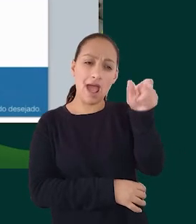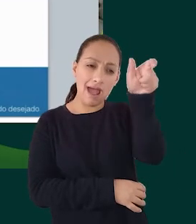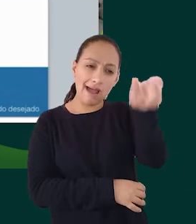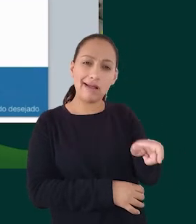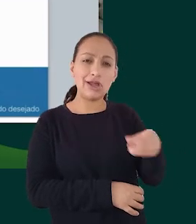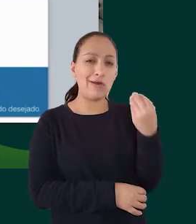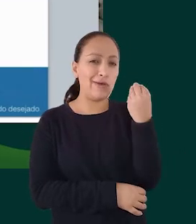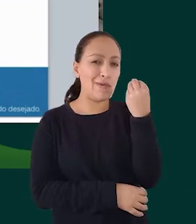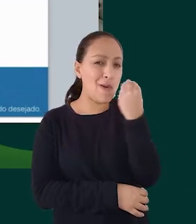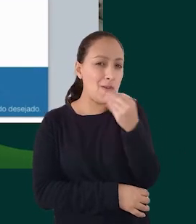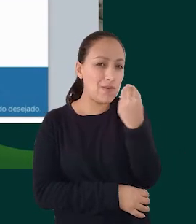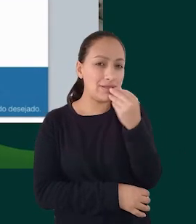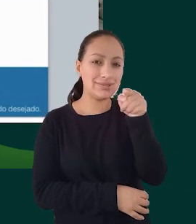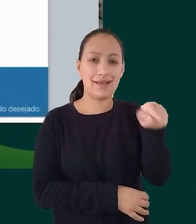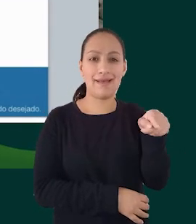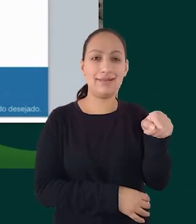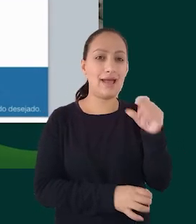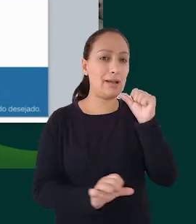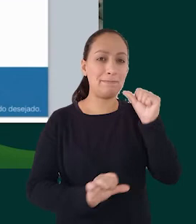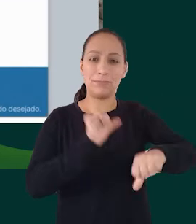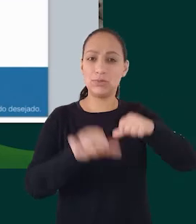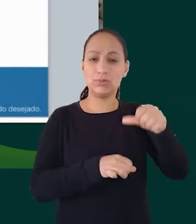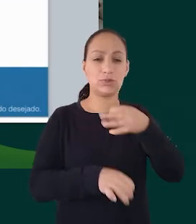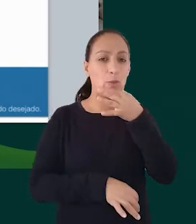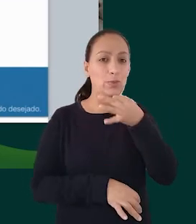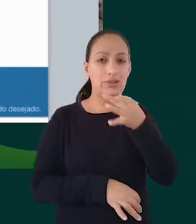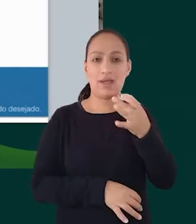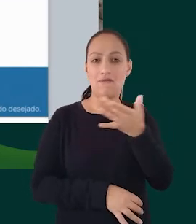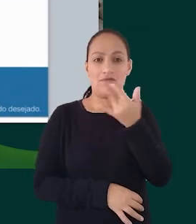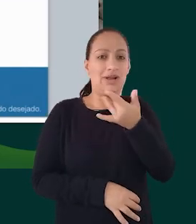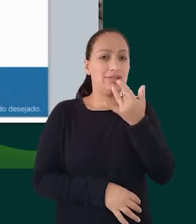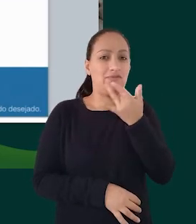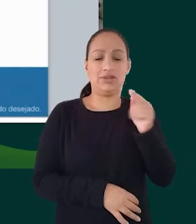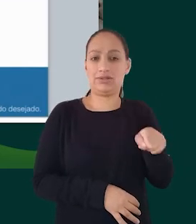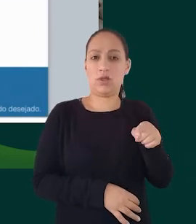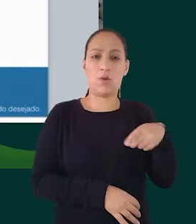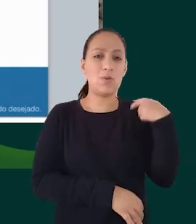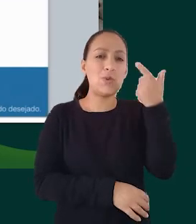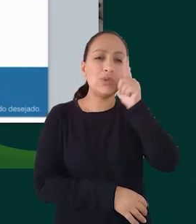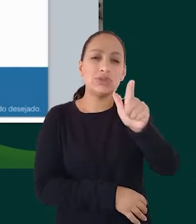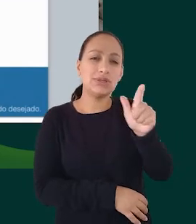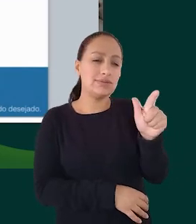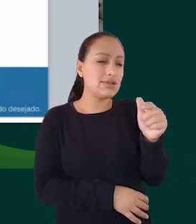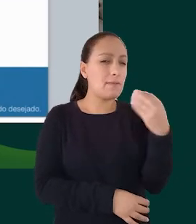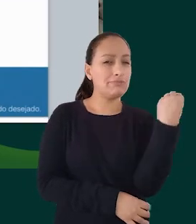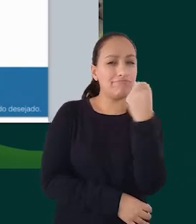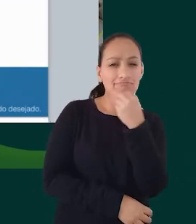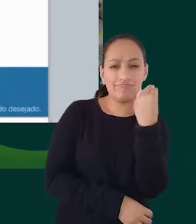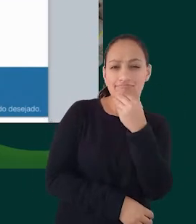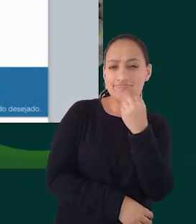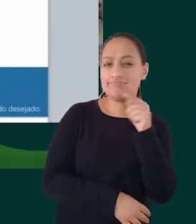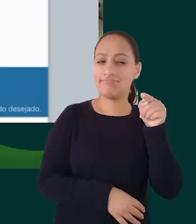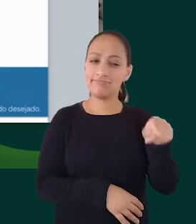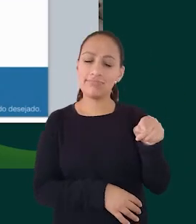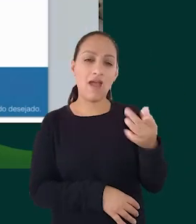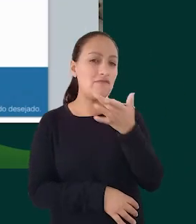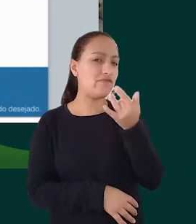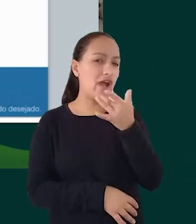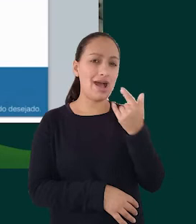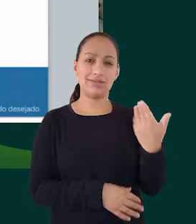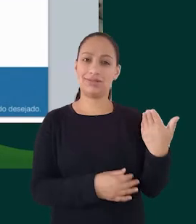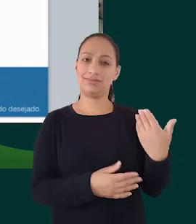certa facilidade, certo? Então eu consigo persuadir essa pessoa, convencê-la